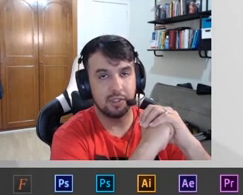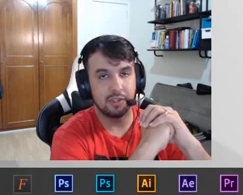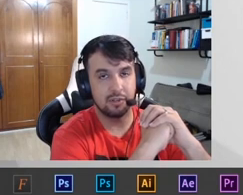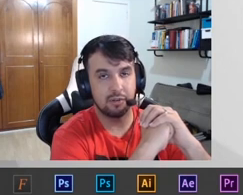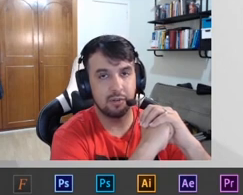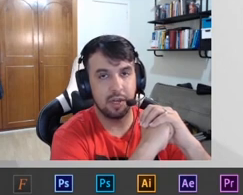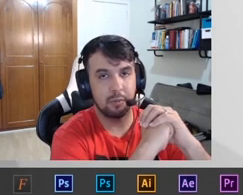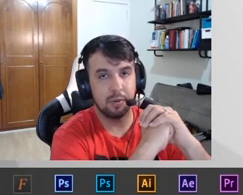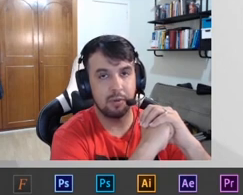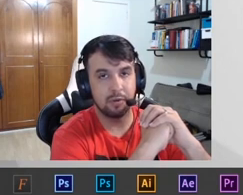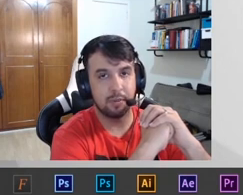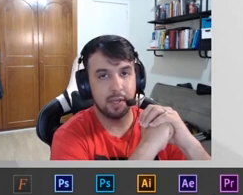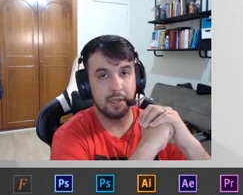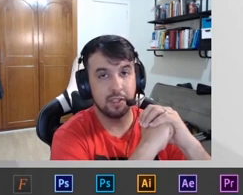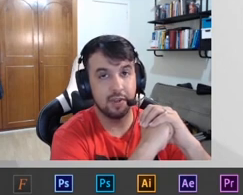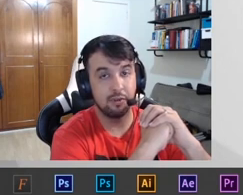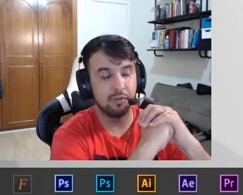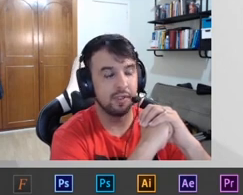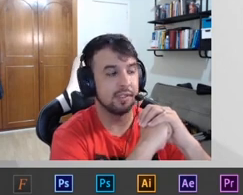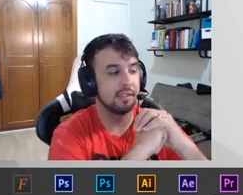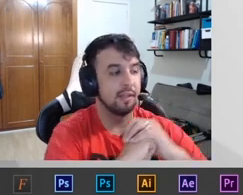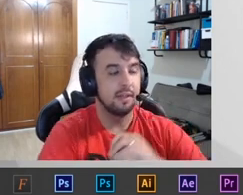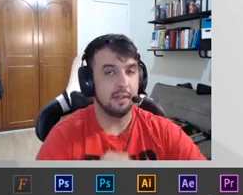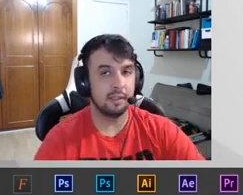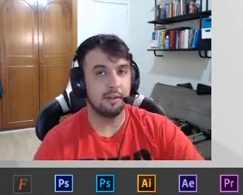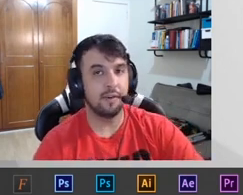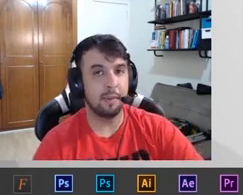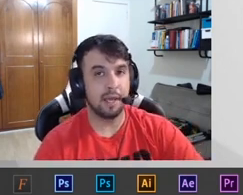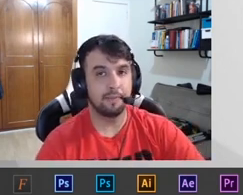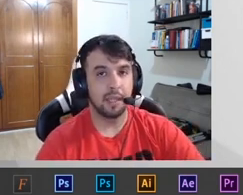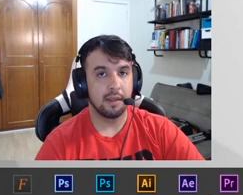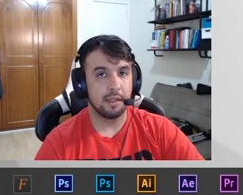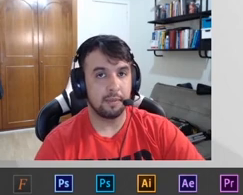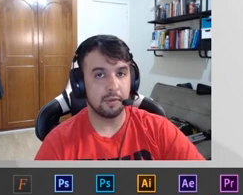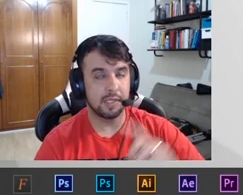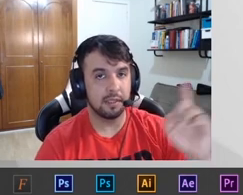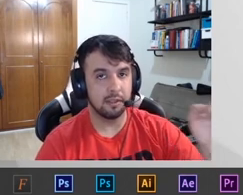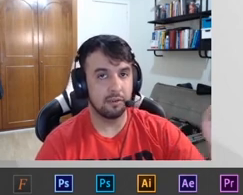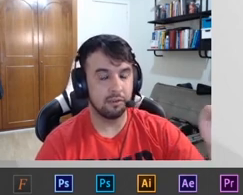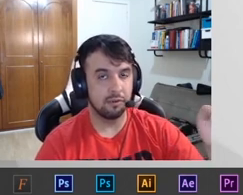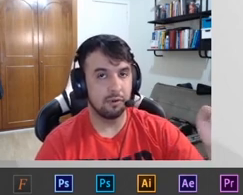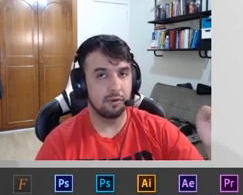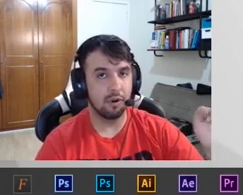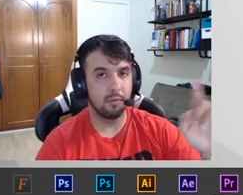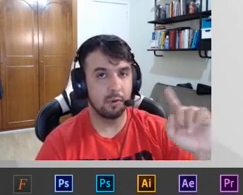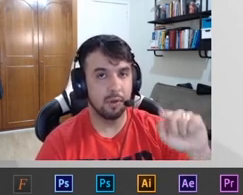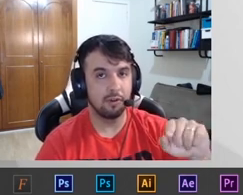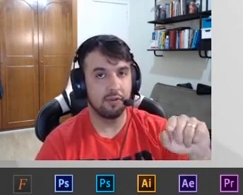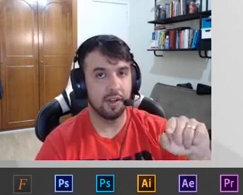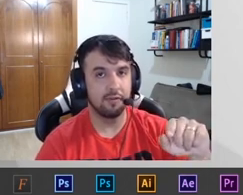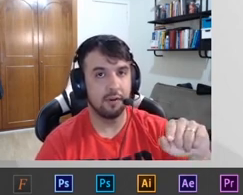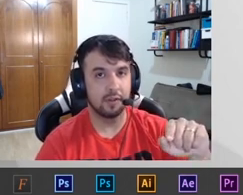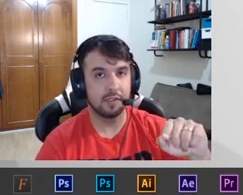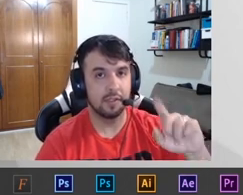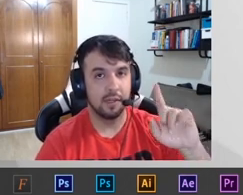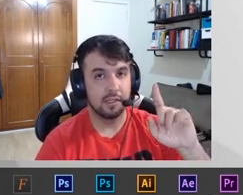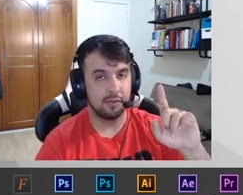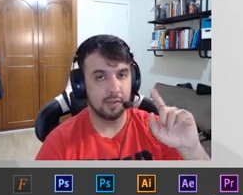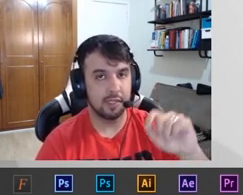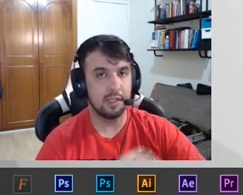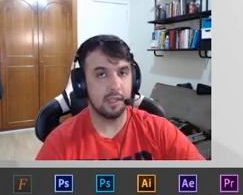já estou deixando esse tutorial pronto para quem tiver dúvidas. Então, vamos lá. Dá para usar tanto no Google Chrome quanto no Firefox.